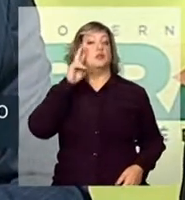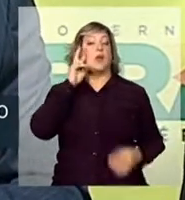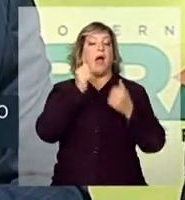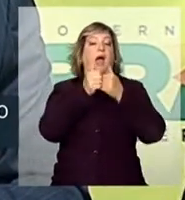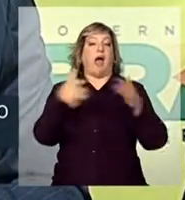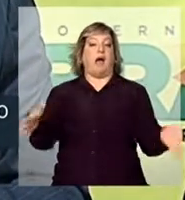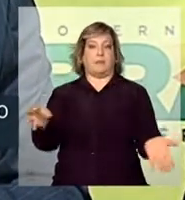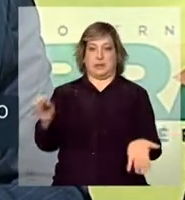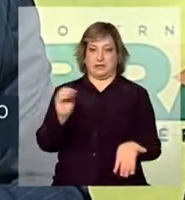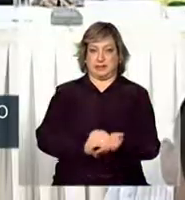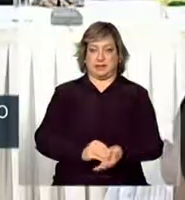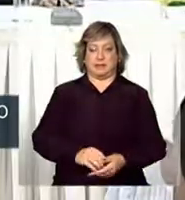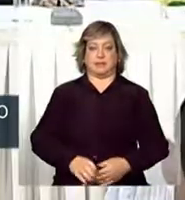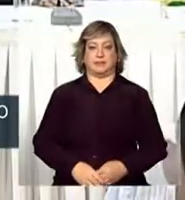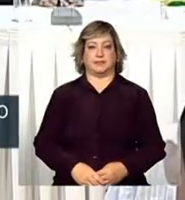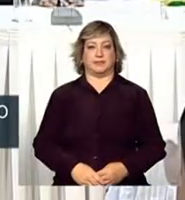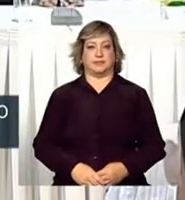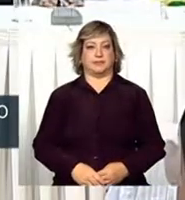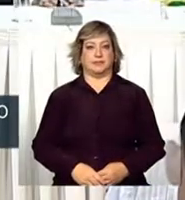inscrição